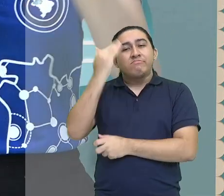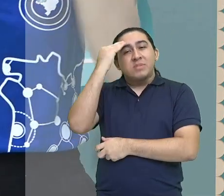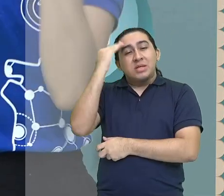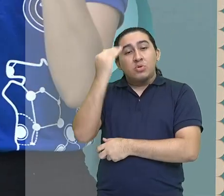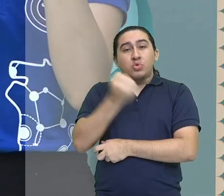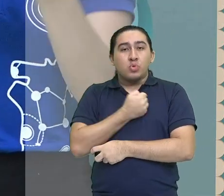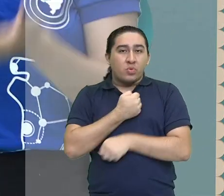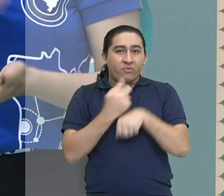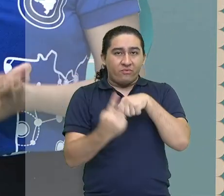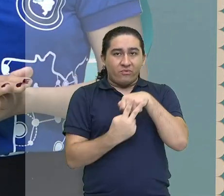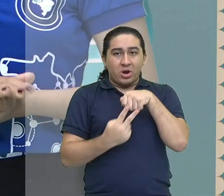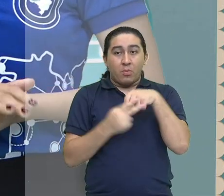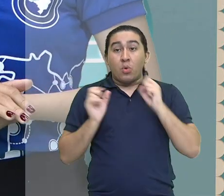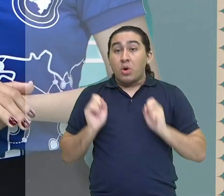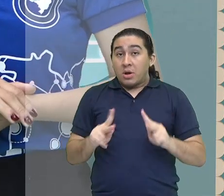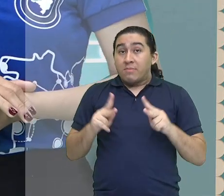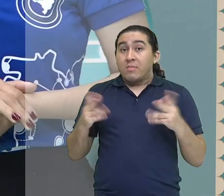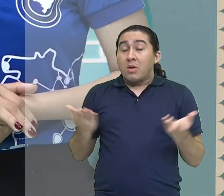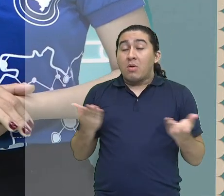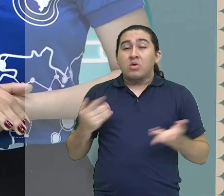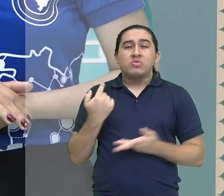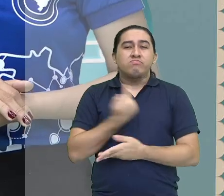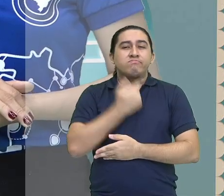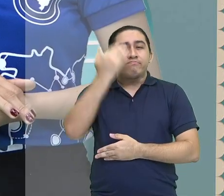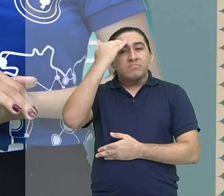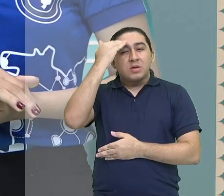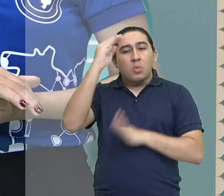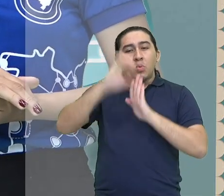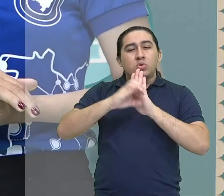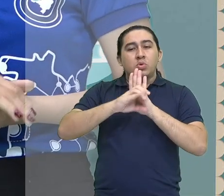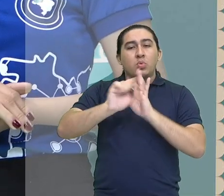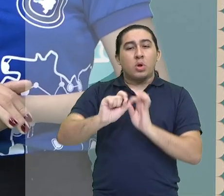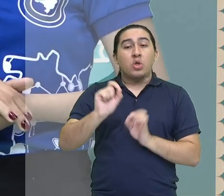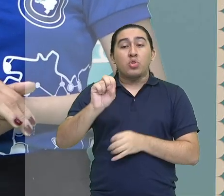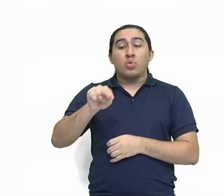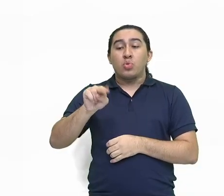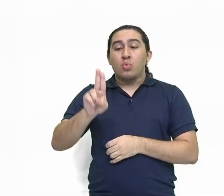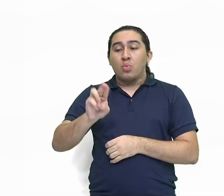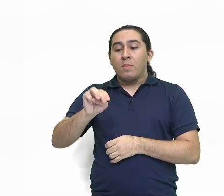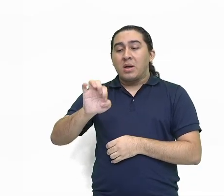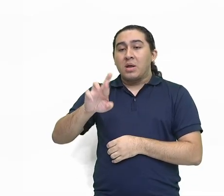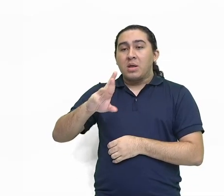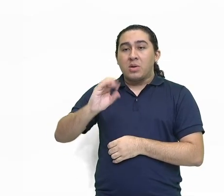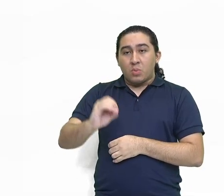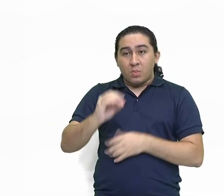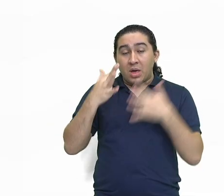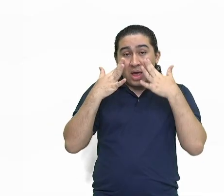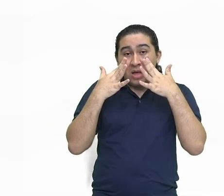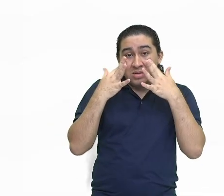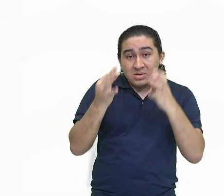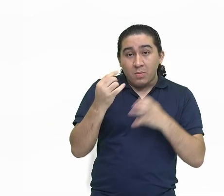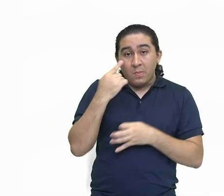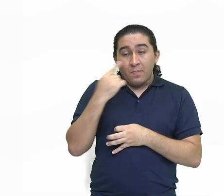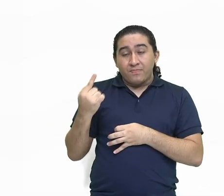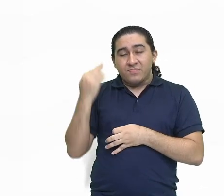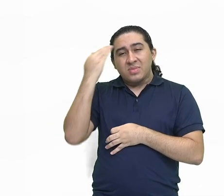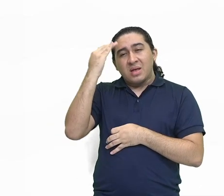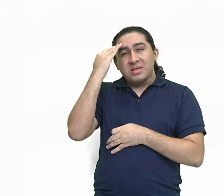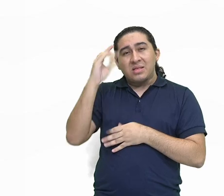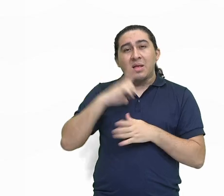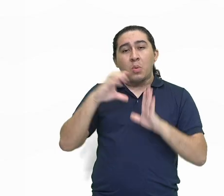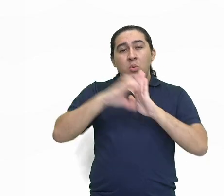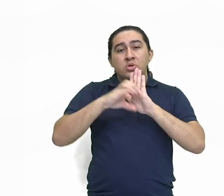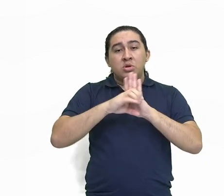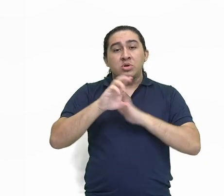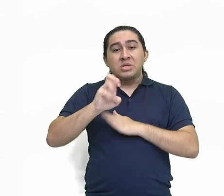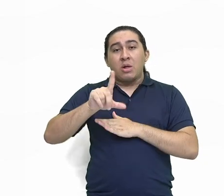verbal. Beleza? Agora, vamos entender o conceito de número aí. Vejam comigo. A partir da definição de